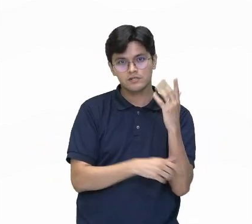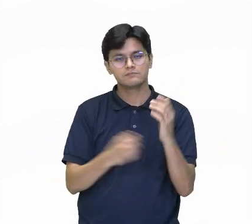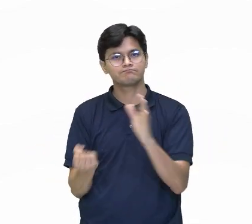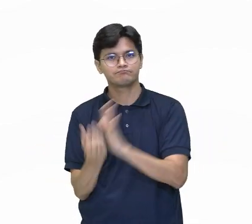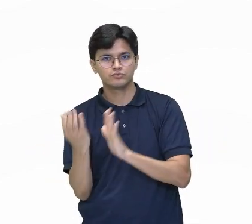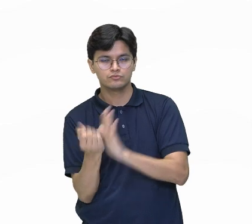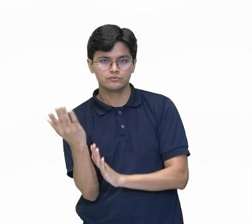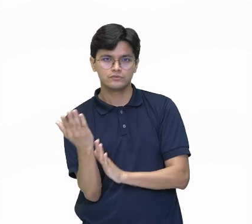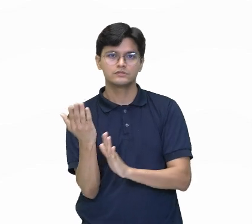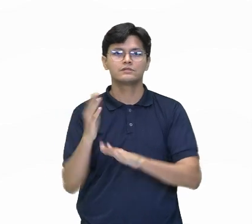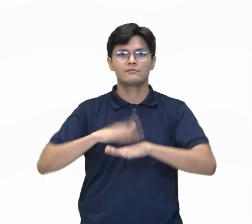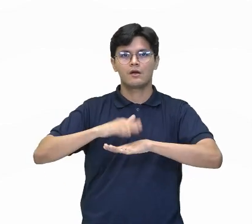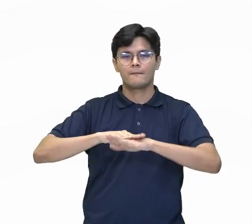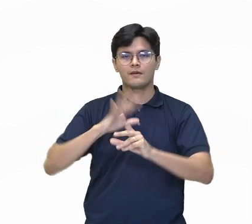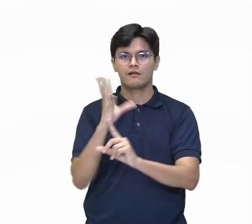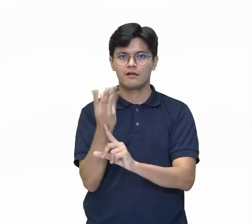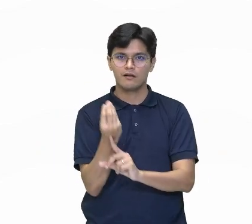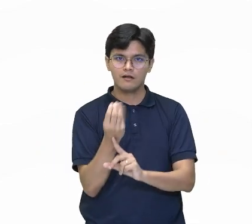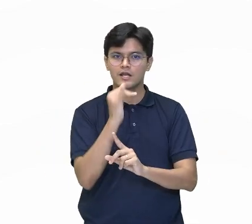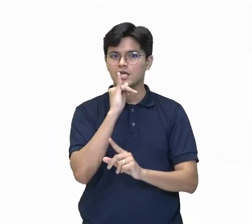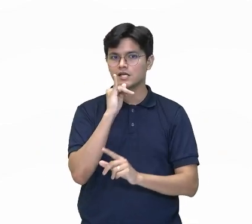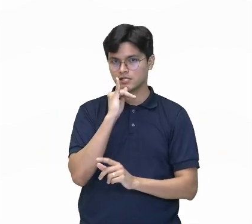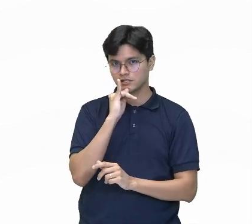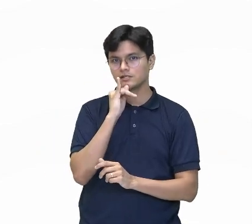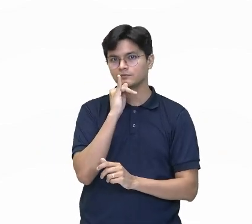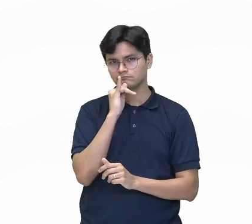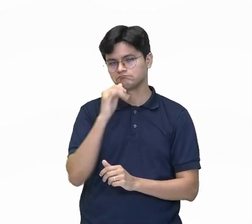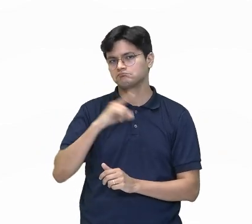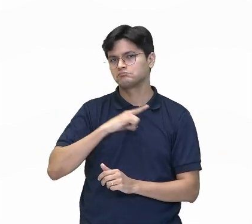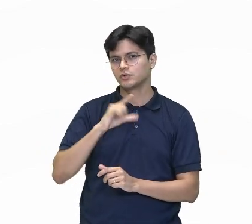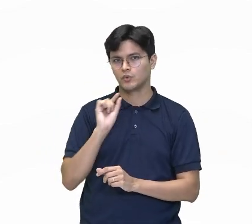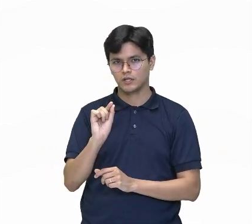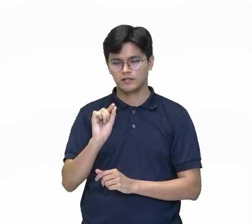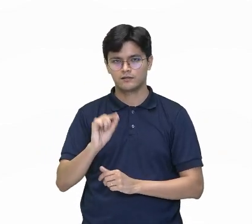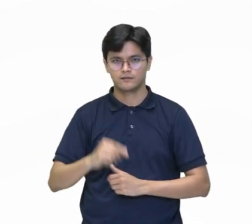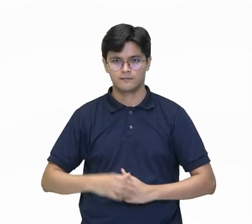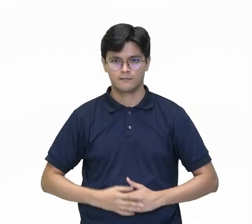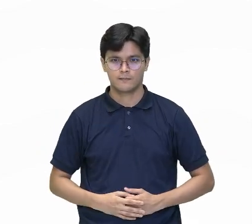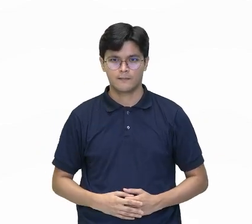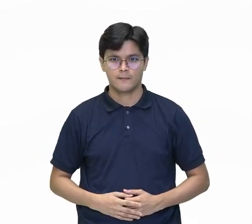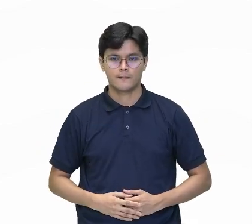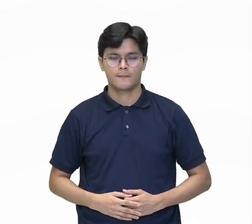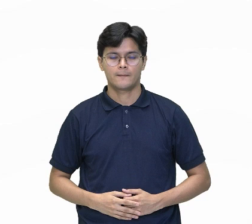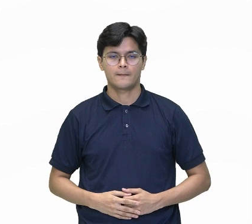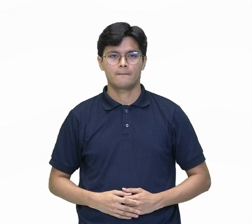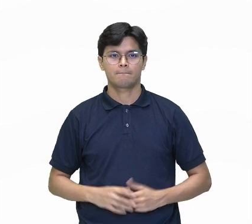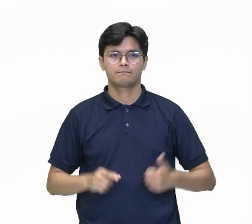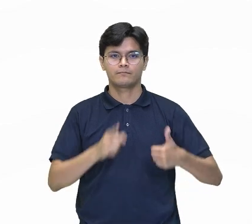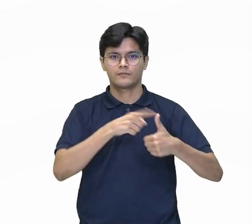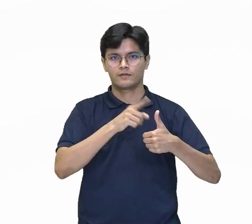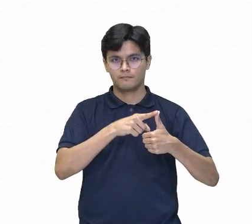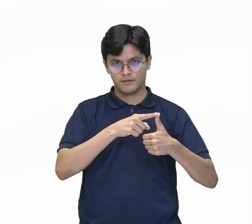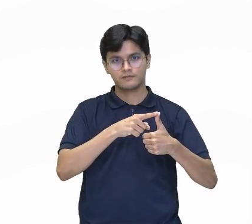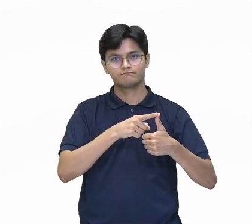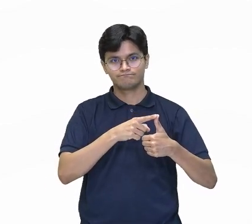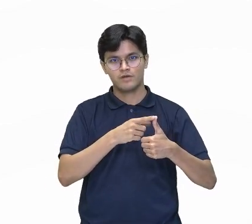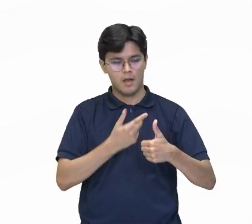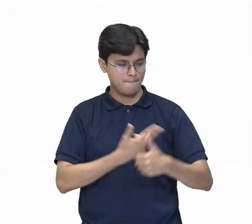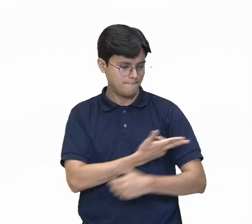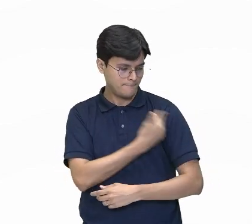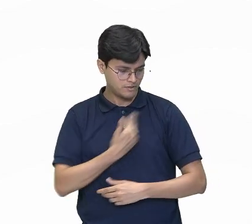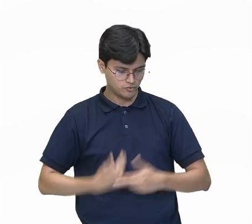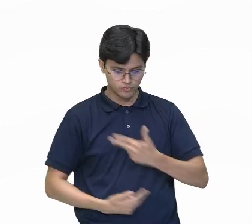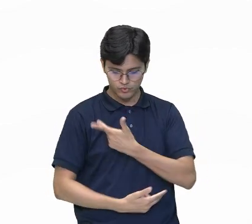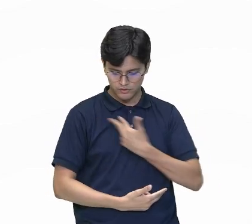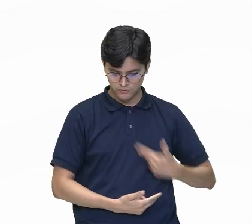manifestações artísticas da Amazônia. Elas vão incluir o que aqui na Amazônia? Então vamos ver. Primeiro nós temos aqui a pintura